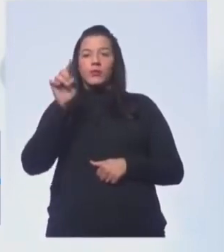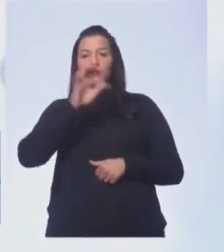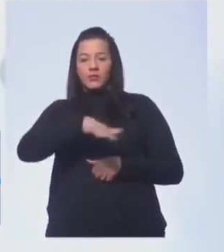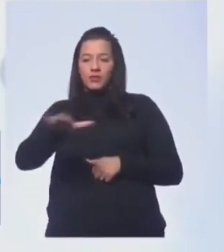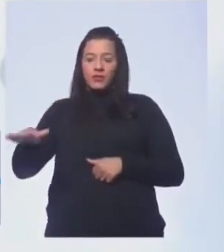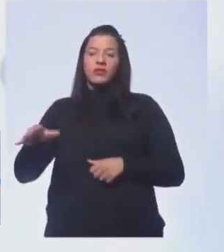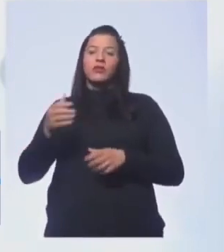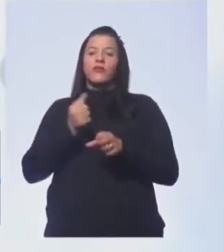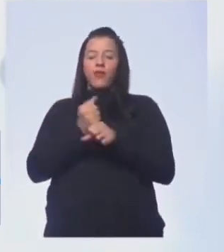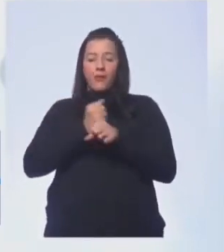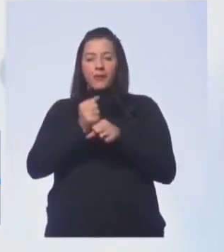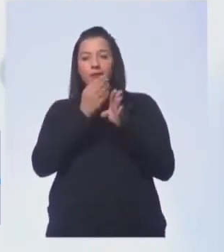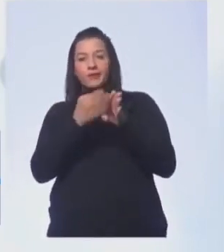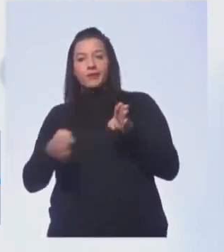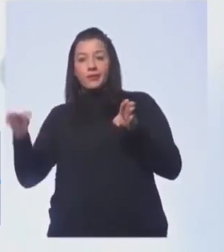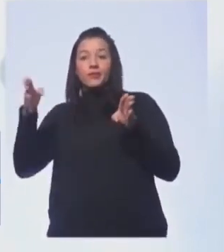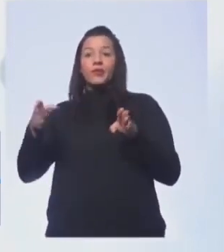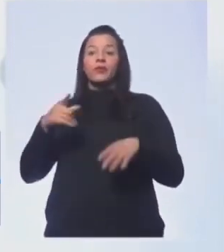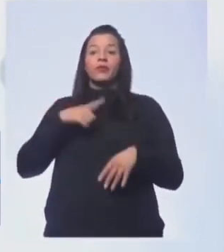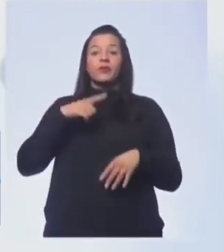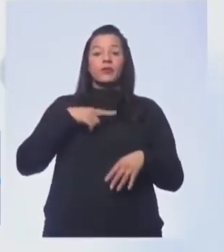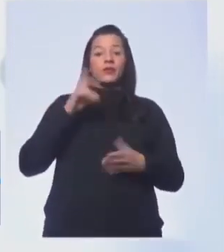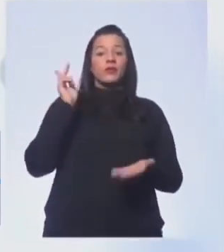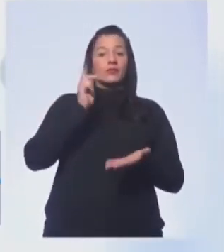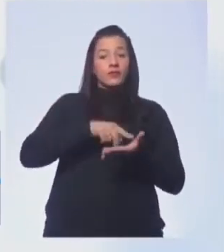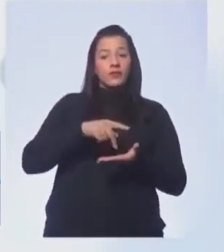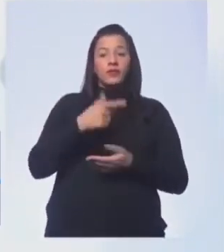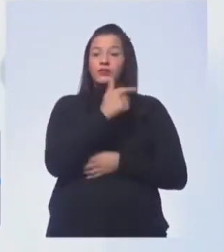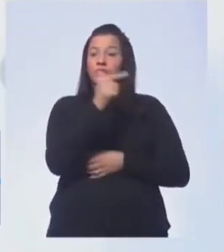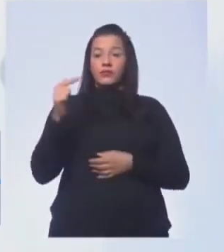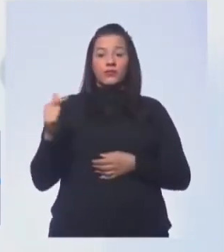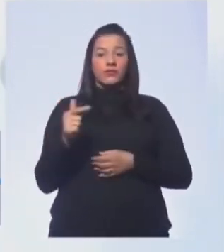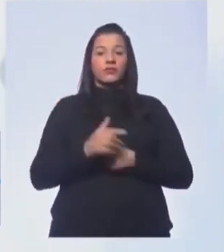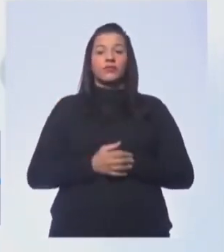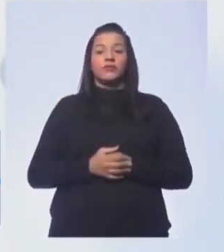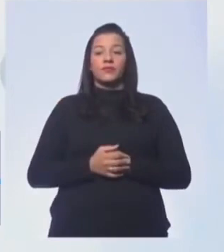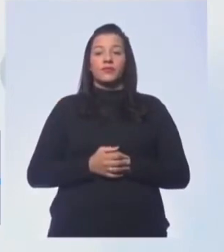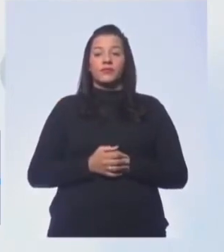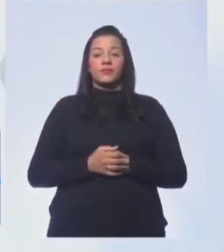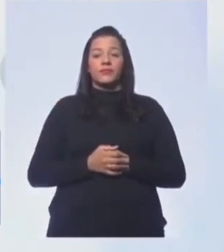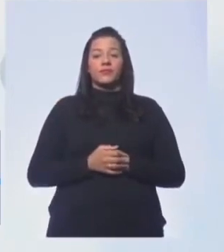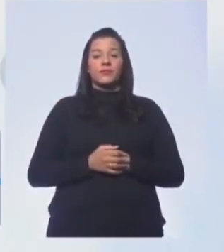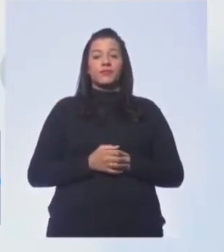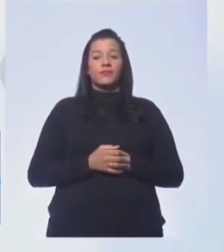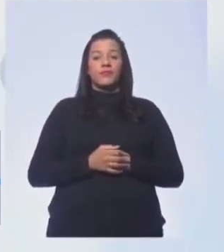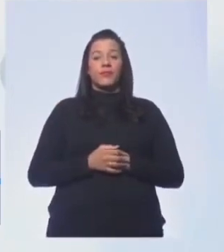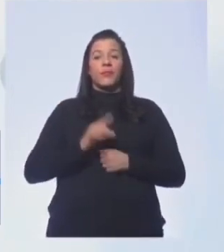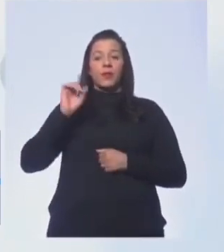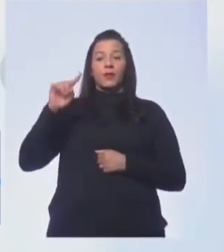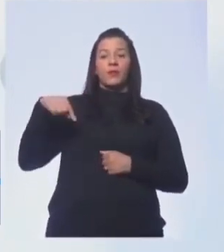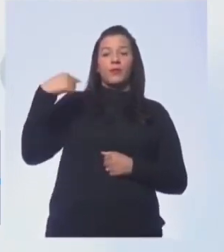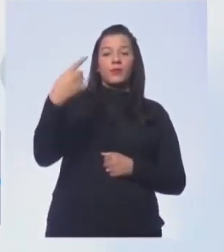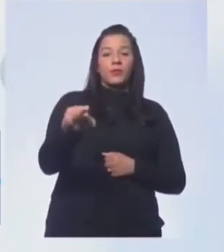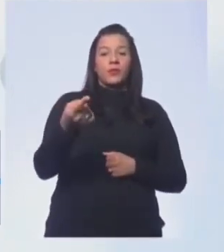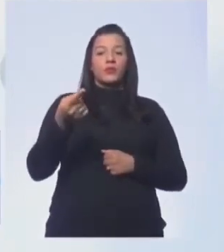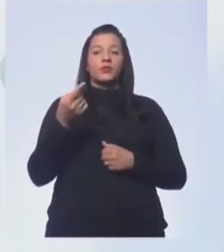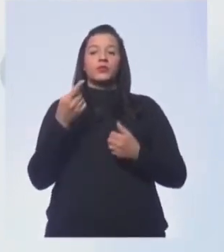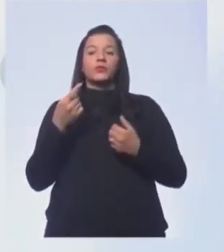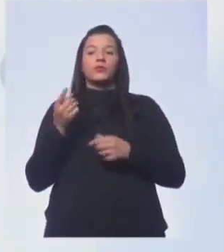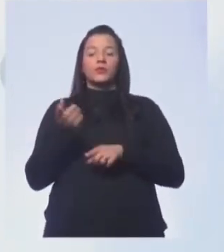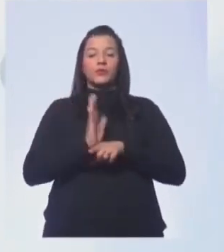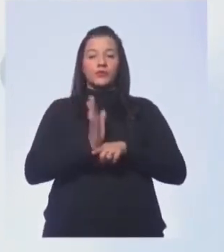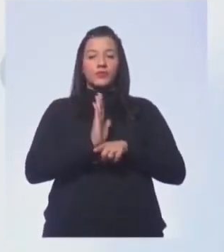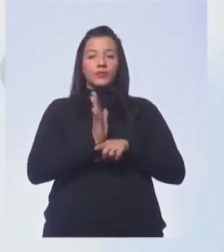longo, e trouxe aí a verdade de que não existia, desculpe. Vamos lá. Gente, próximo vídeo, para a gente